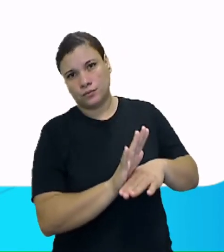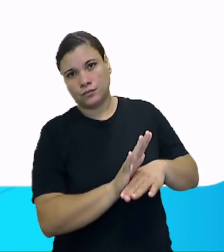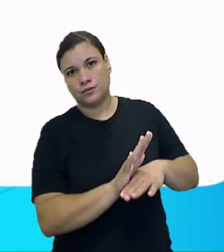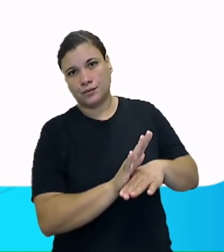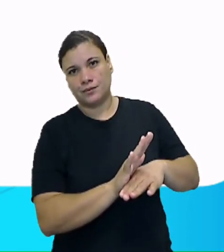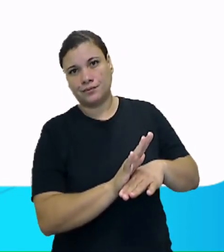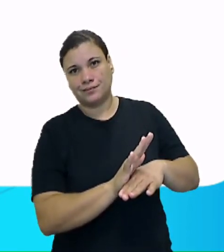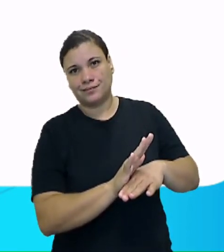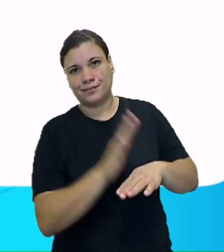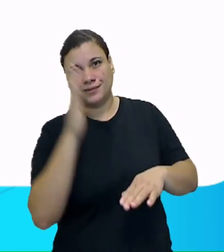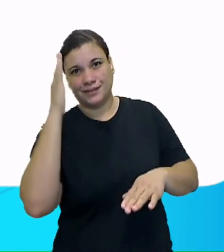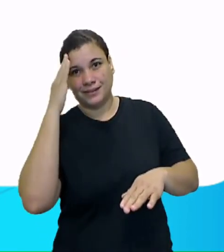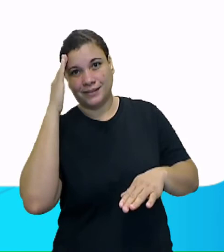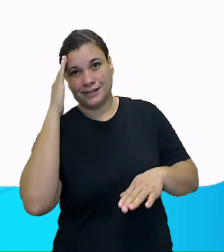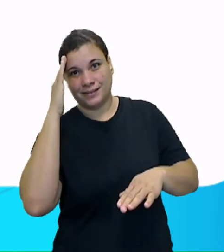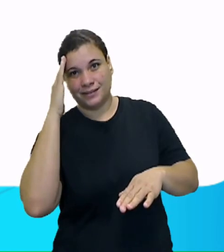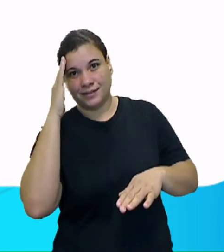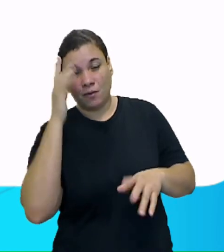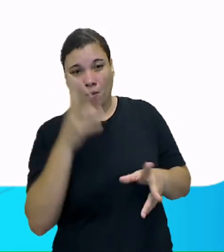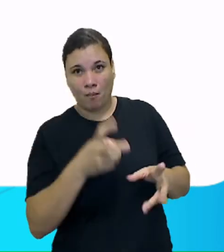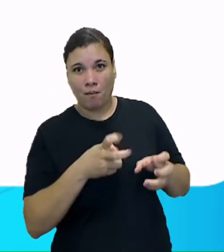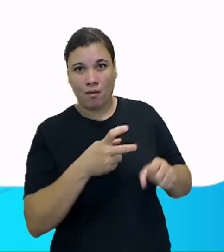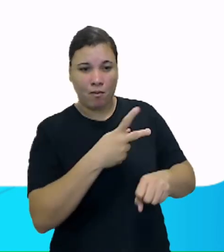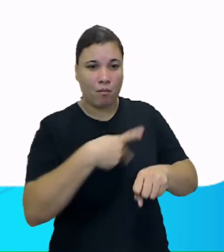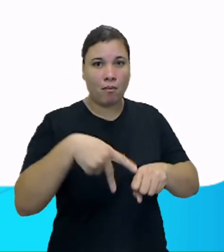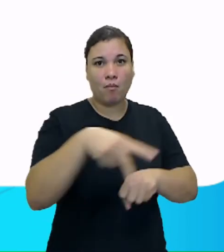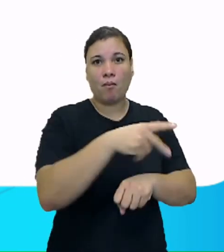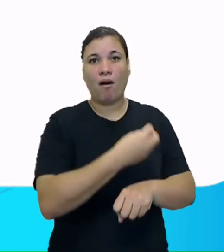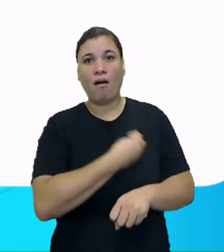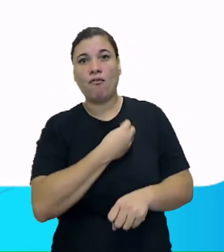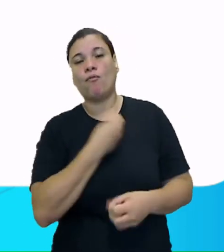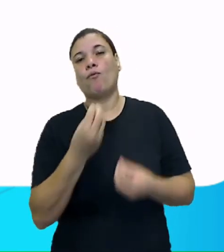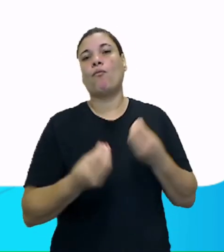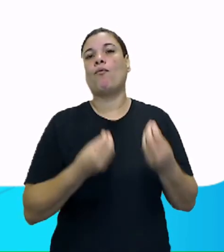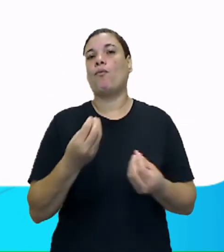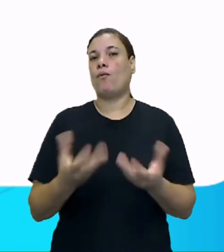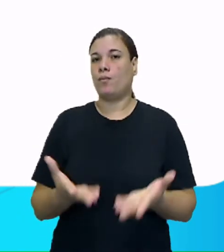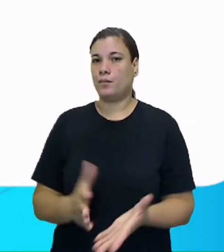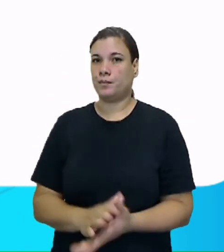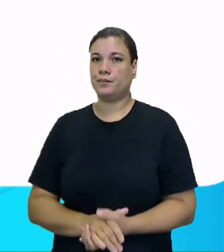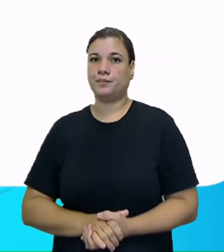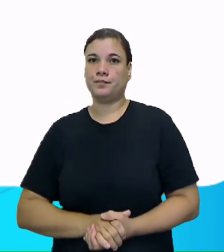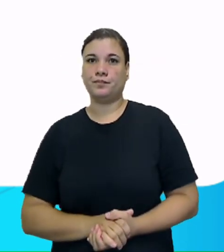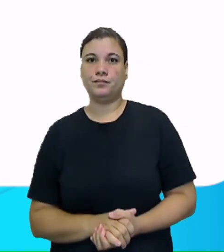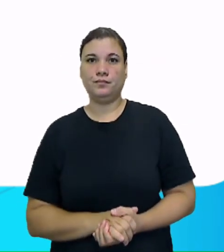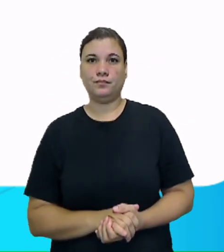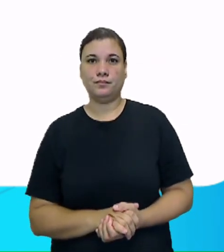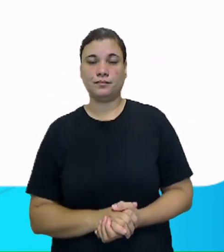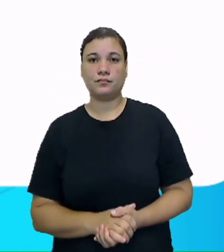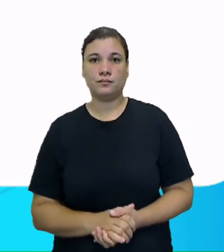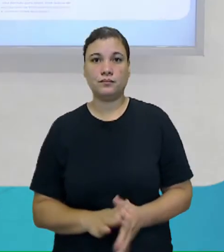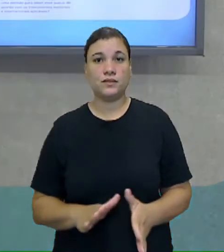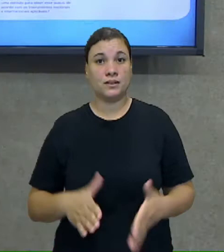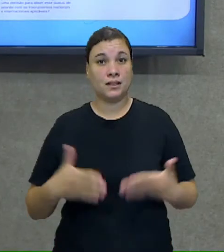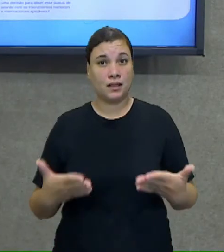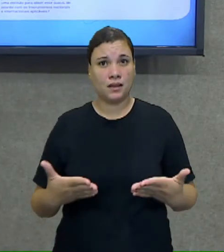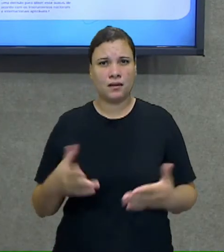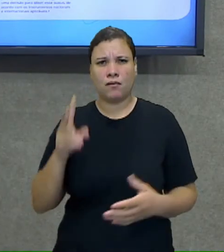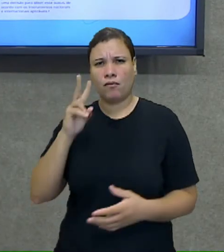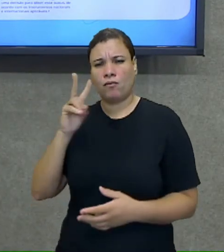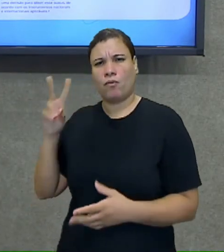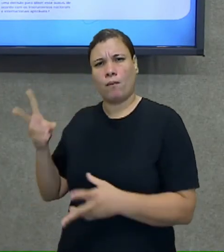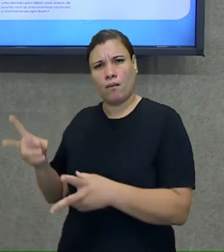de acordo com os instrumentos nacionais e internacionais aplicáveis. Então, à medida que fazemos a leitura